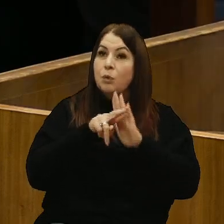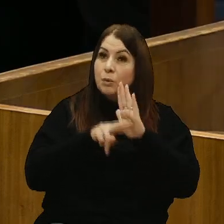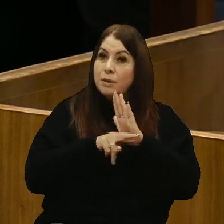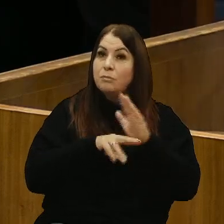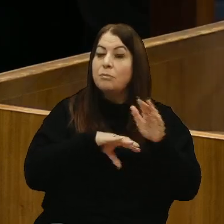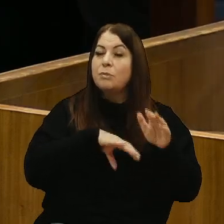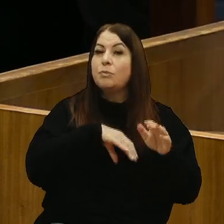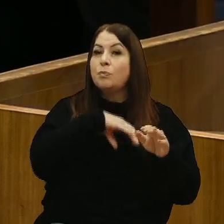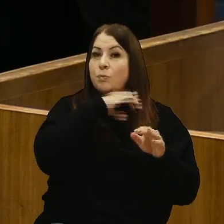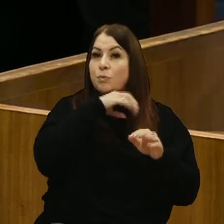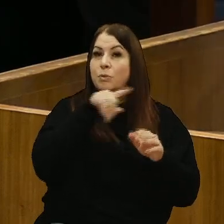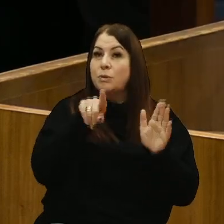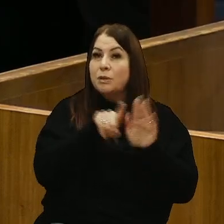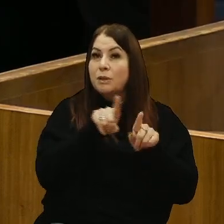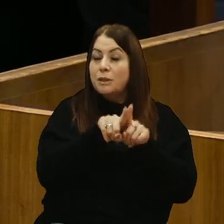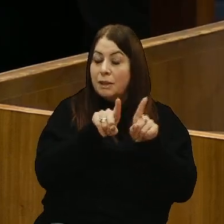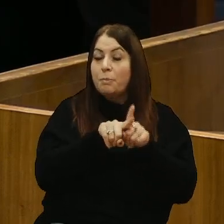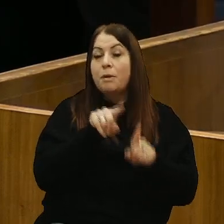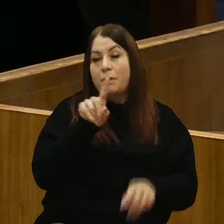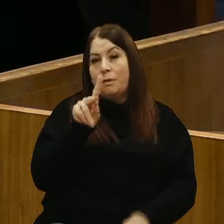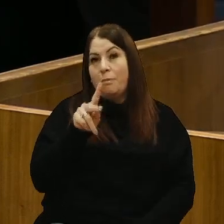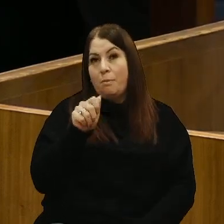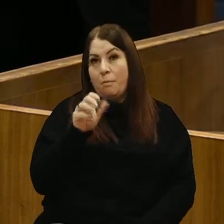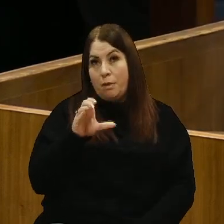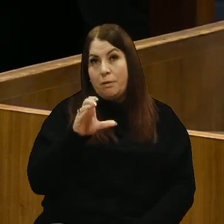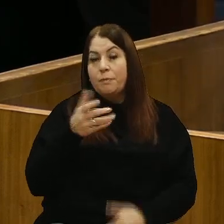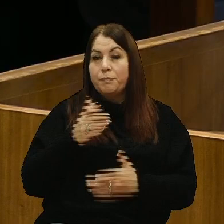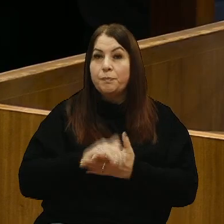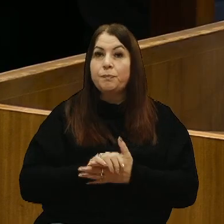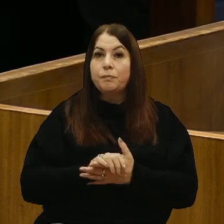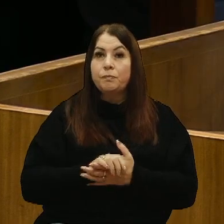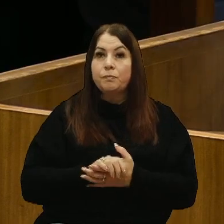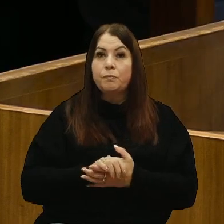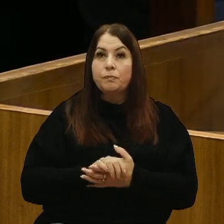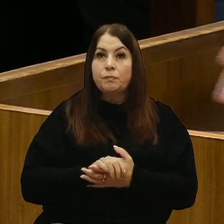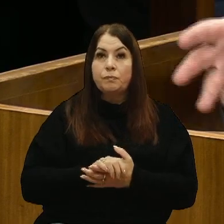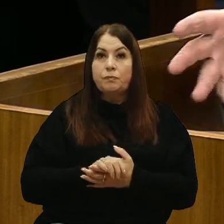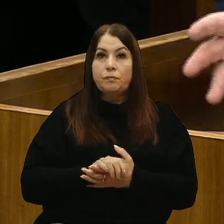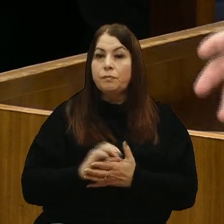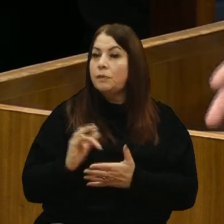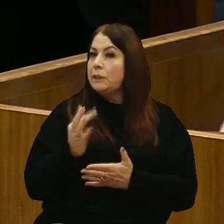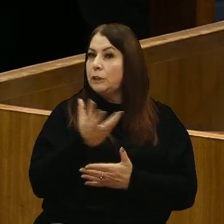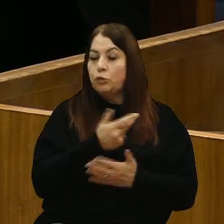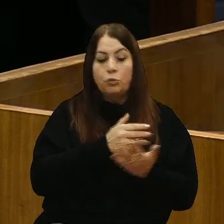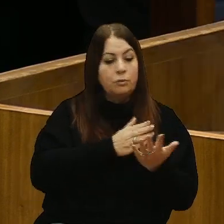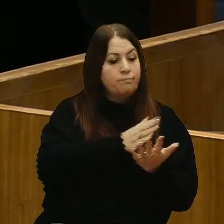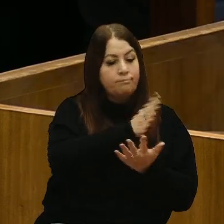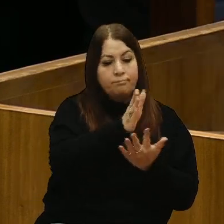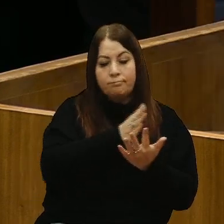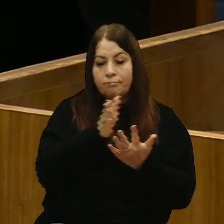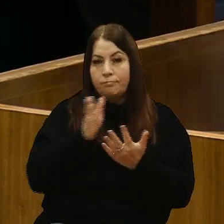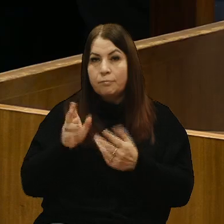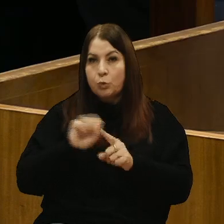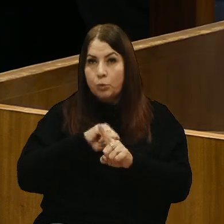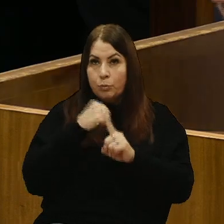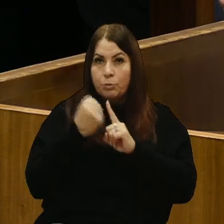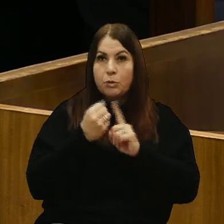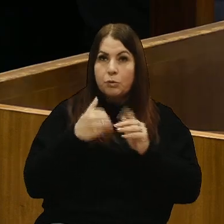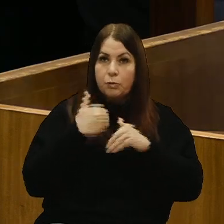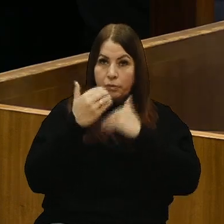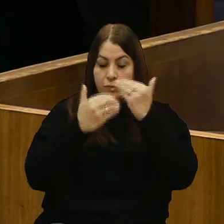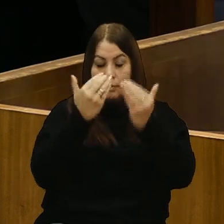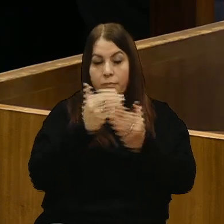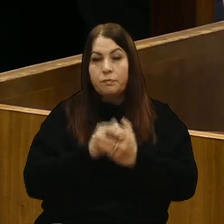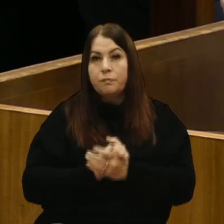também veio do PAC. Então, o PAC ele está em todos os segmentos de uma sociedade de